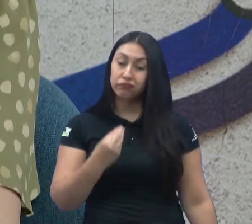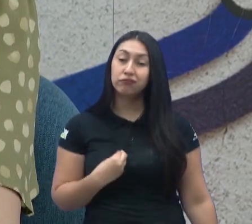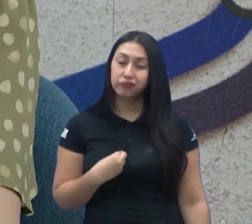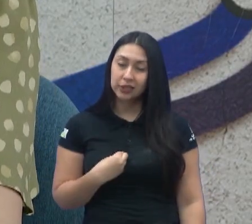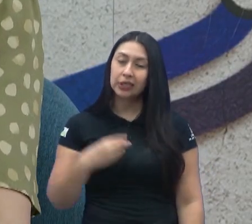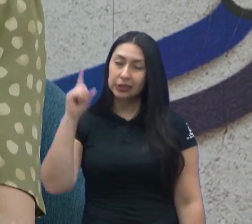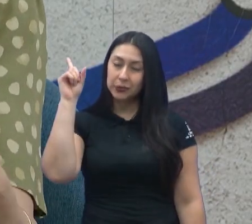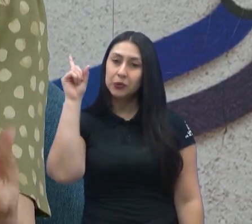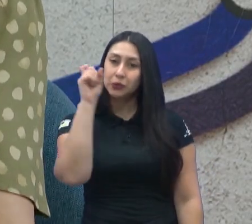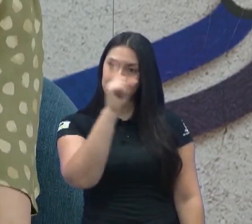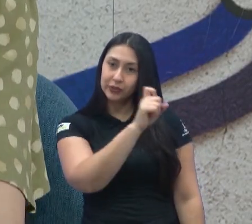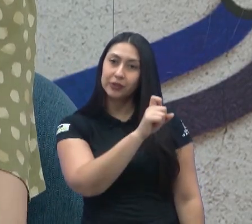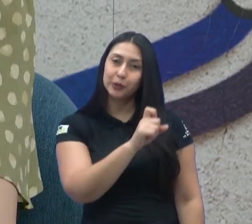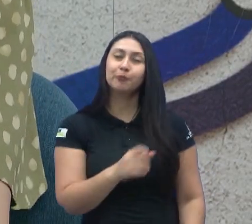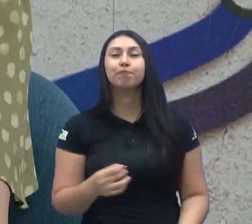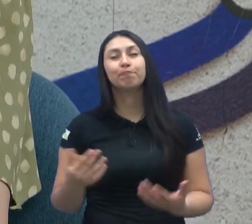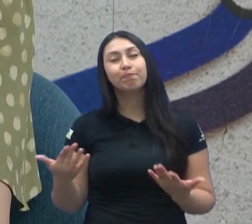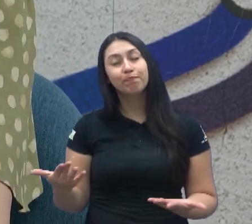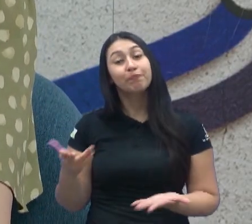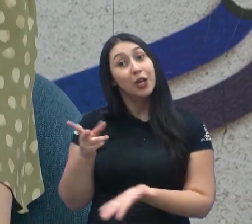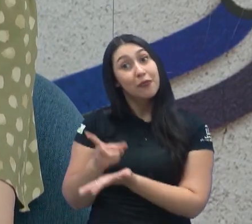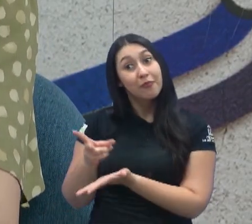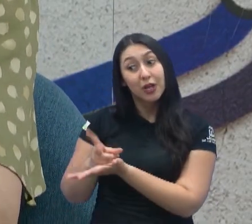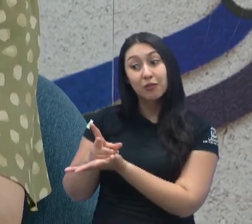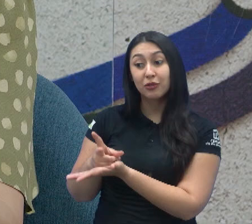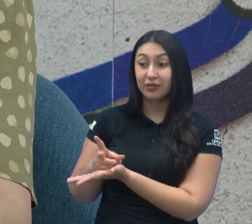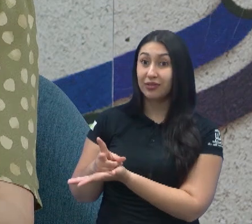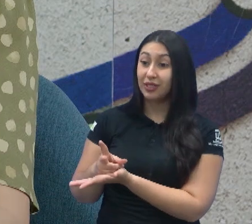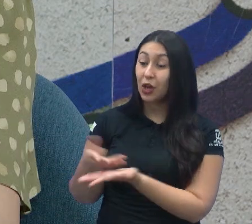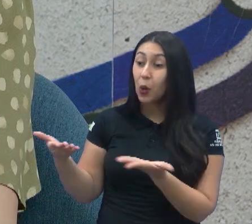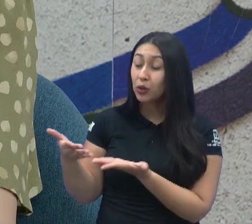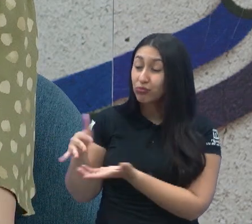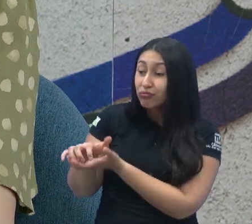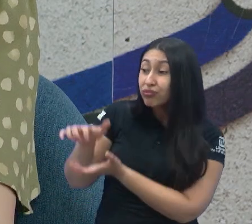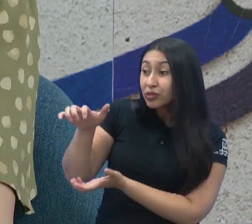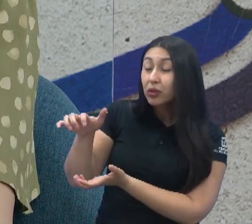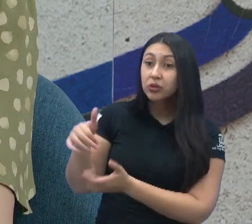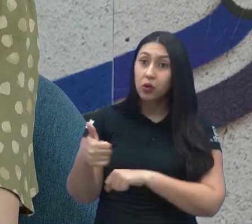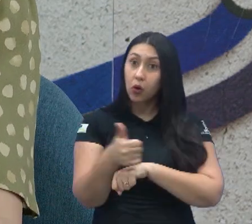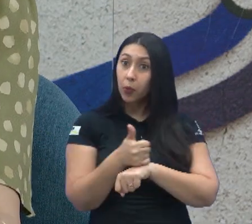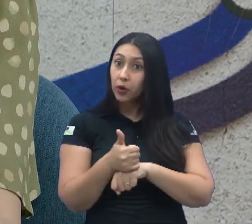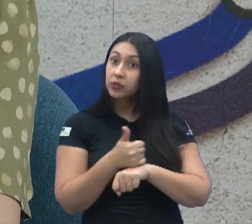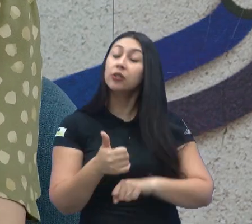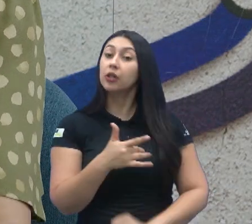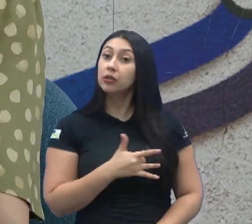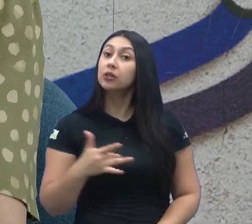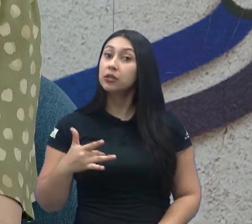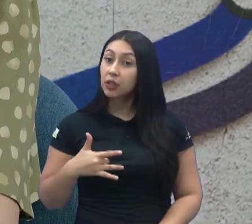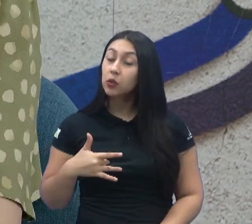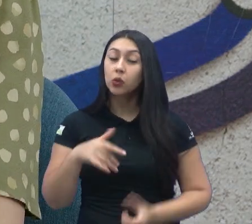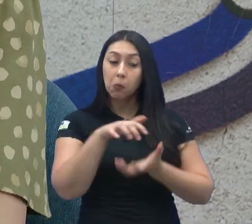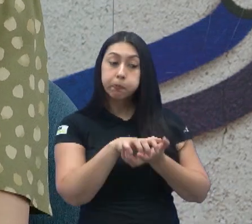de abandono. Ainda que estejam na condição de vítima, o profissional da área da saúde, da área do envelhecimento, da